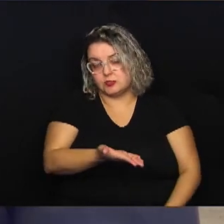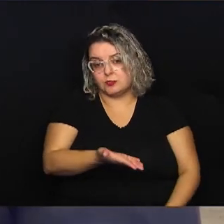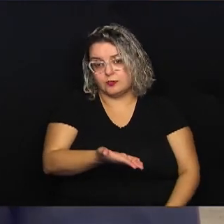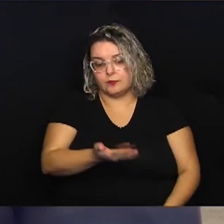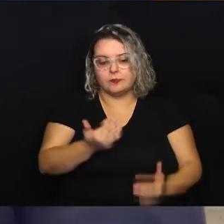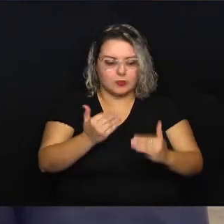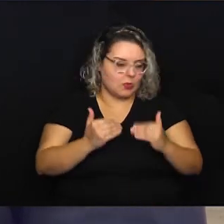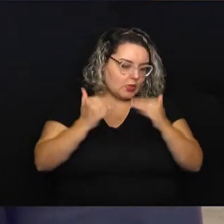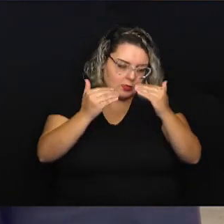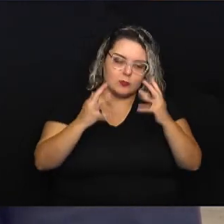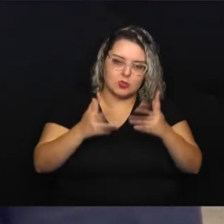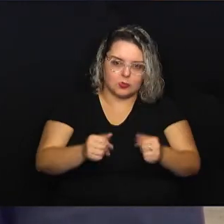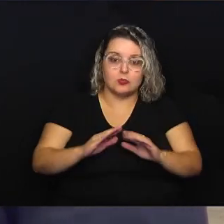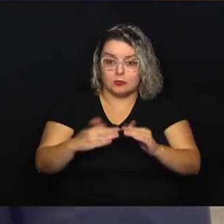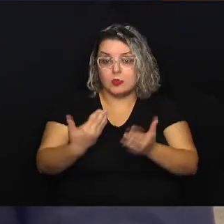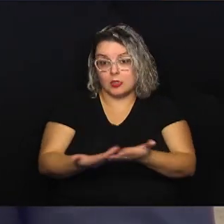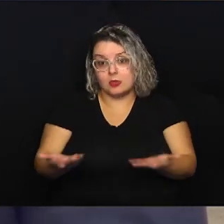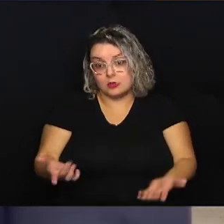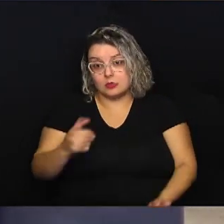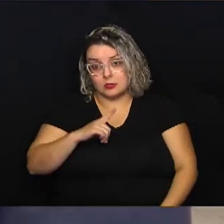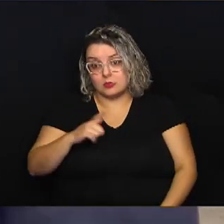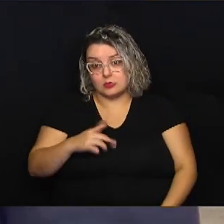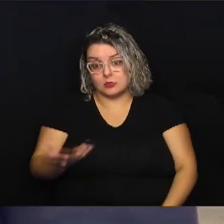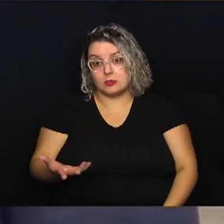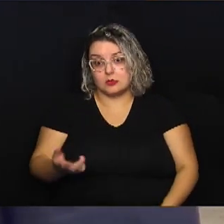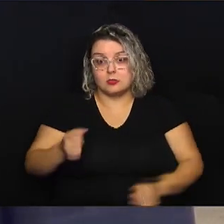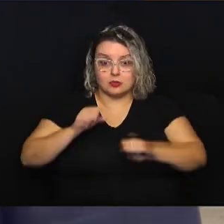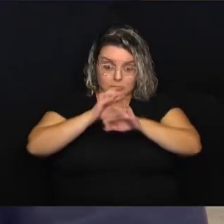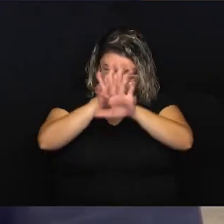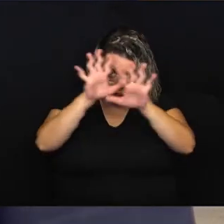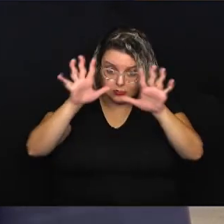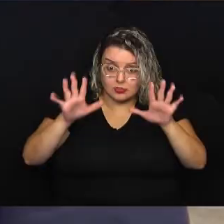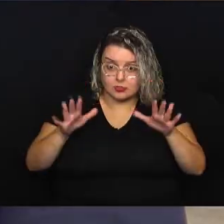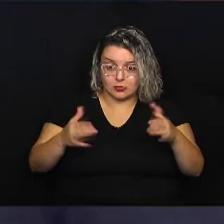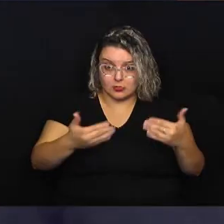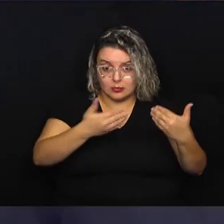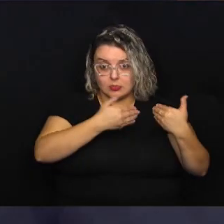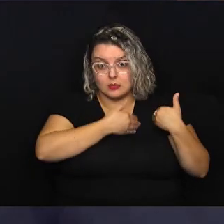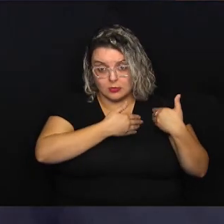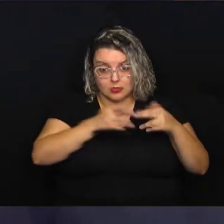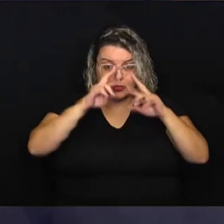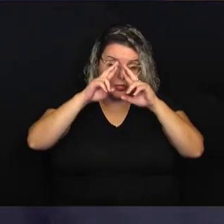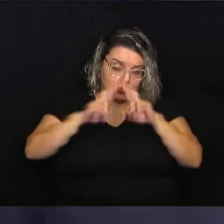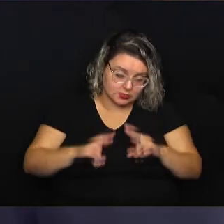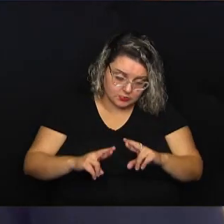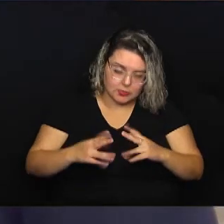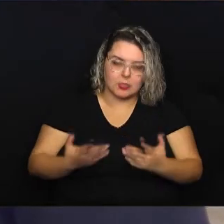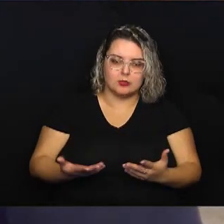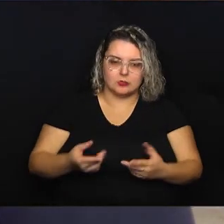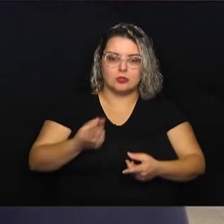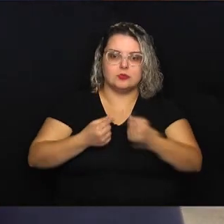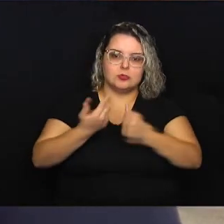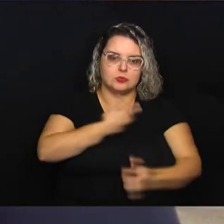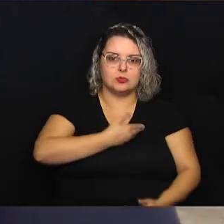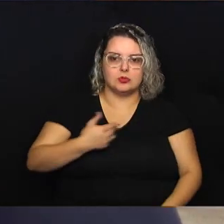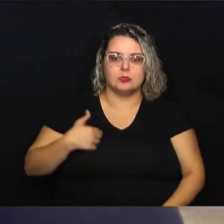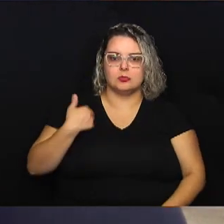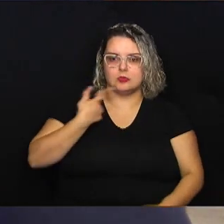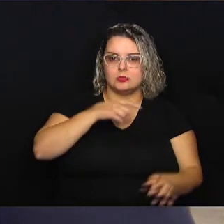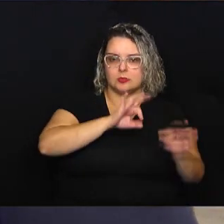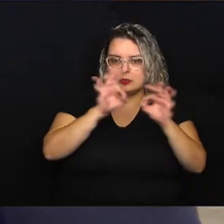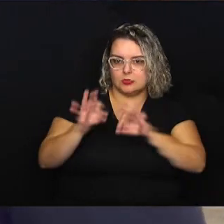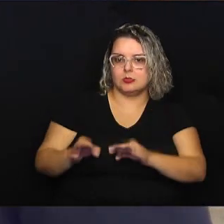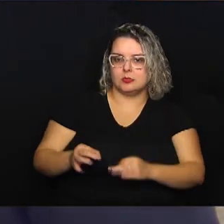de tudo, um requerimento que também traz transparência e respeito ao dinheiro público. Nós estamos acompanhando, eu tenho a palavra do